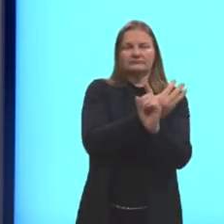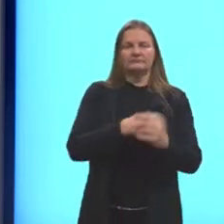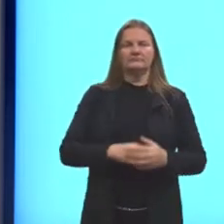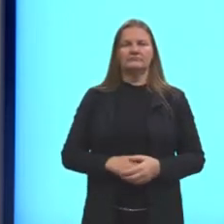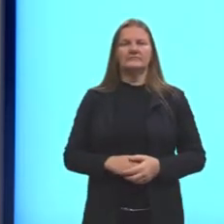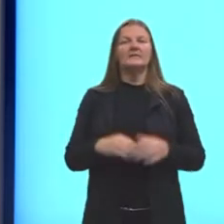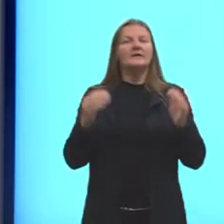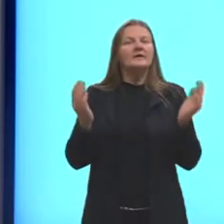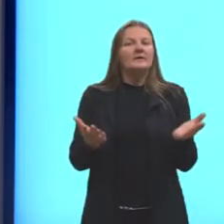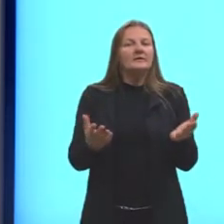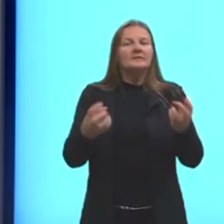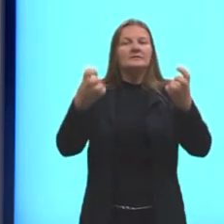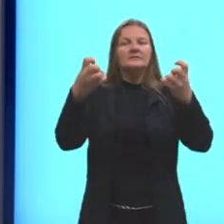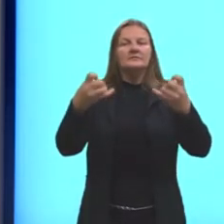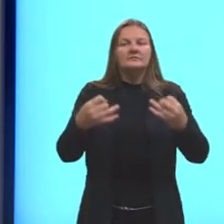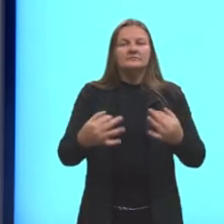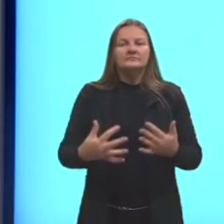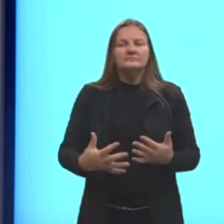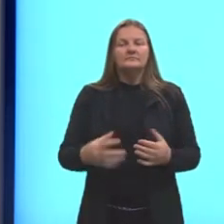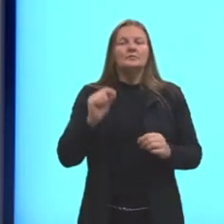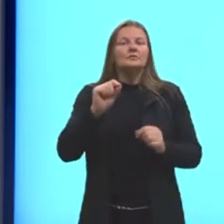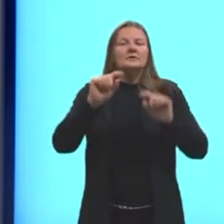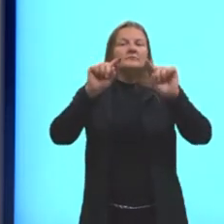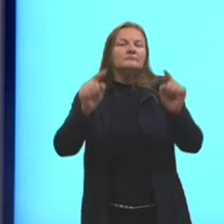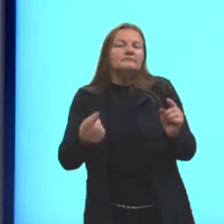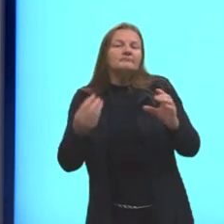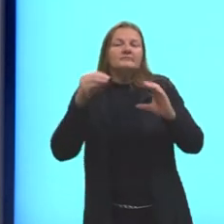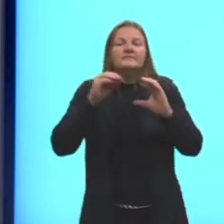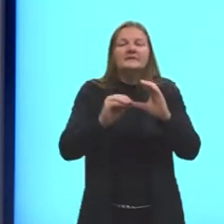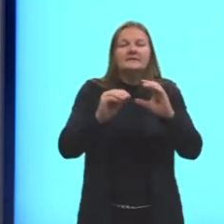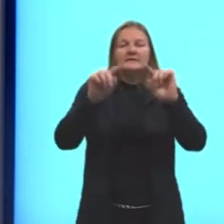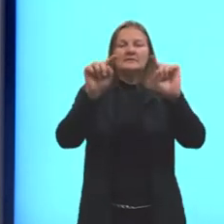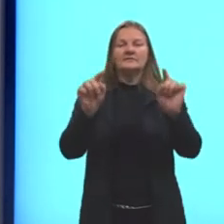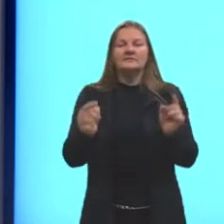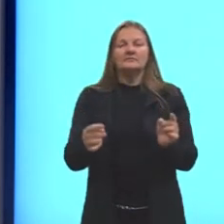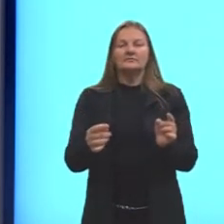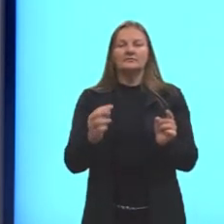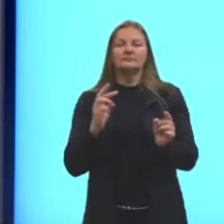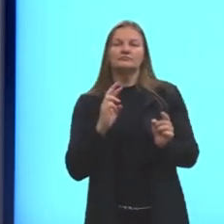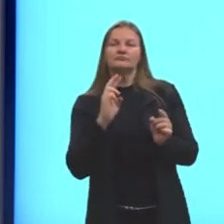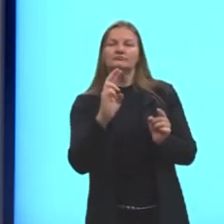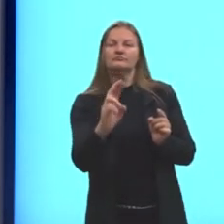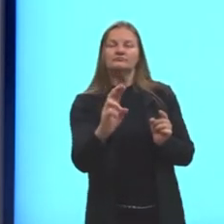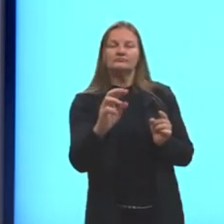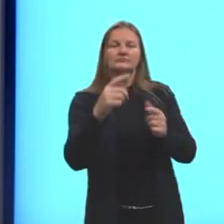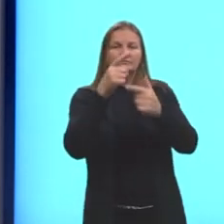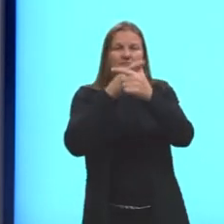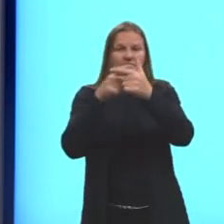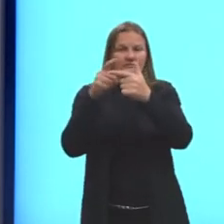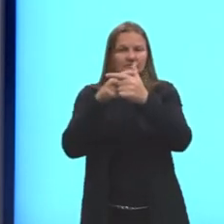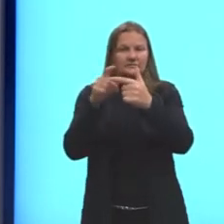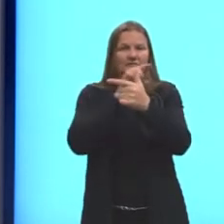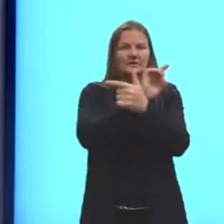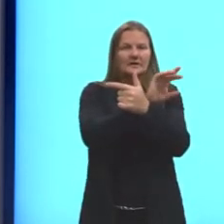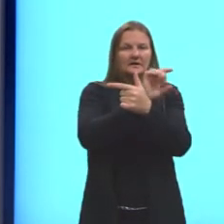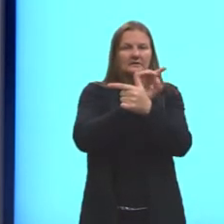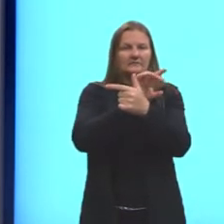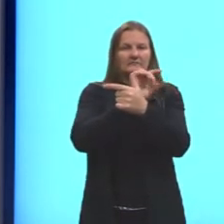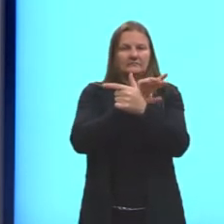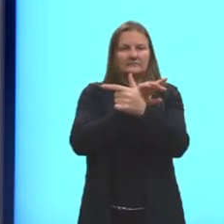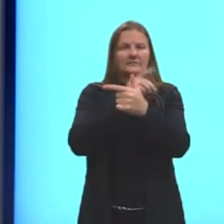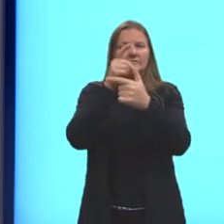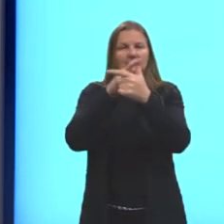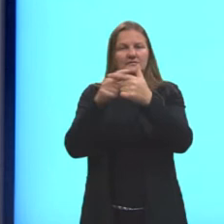agora o que que vai dentro do parênteses vai o resultado da divisão de cada termo